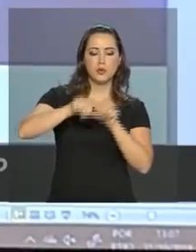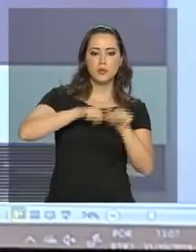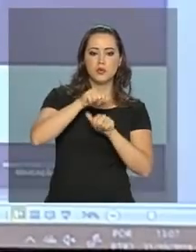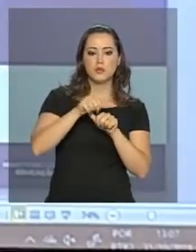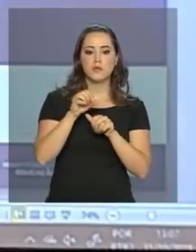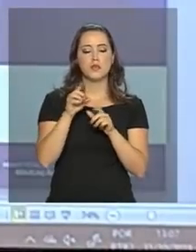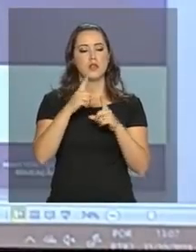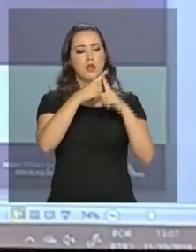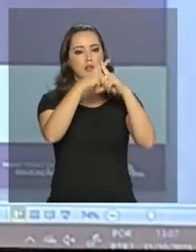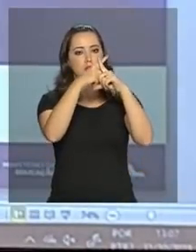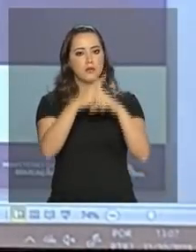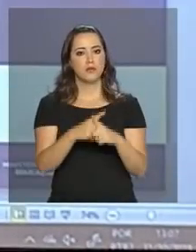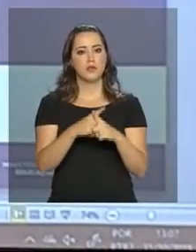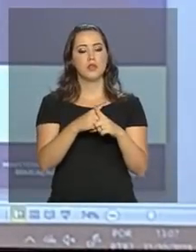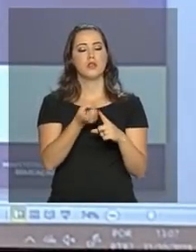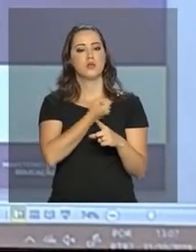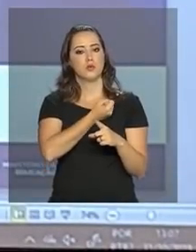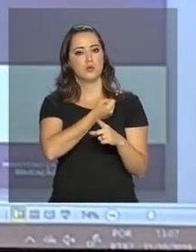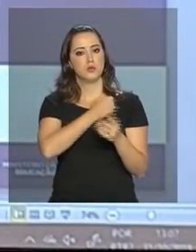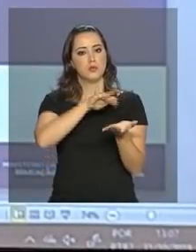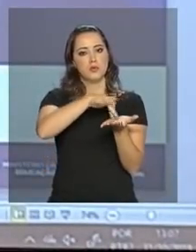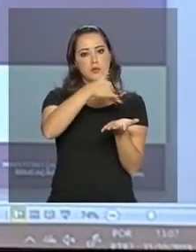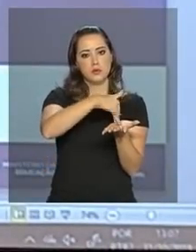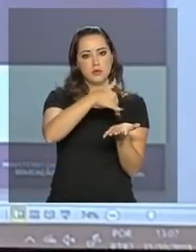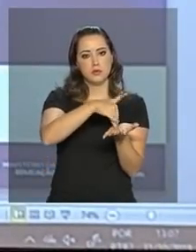número é para da inscrição